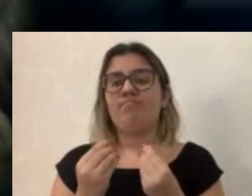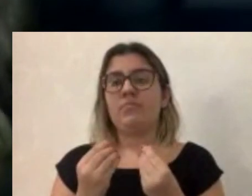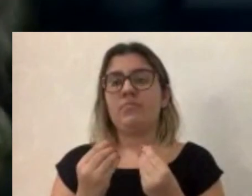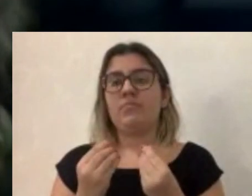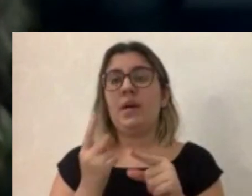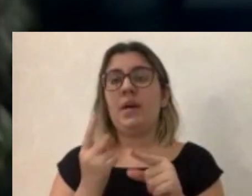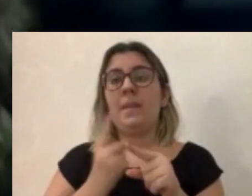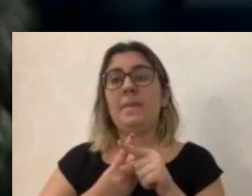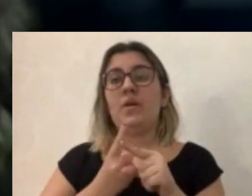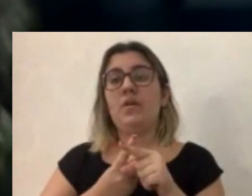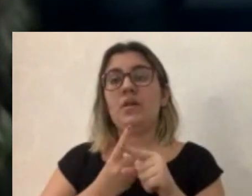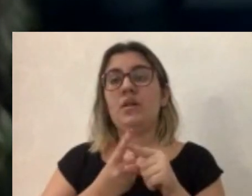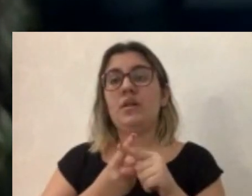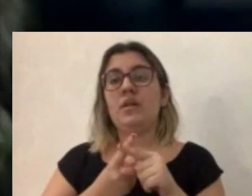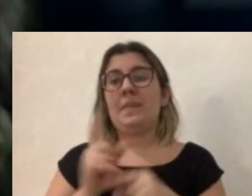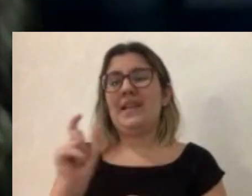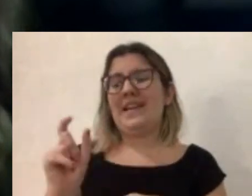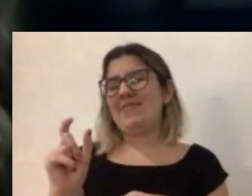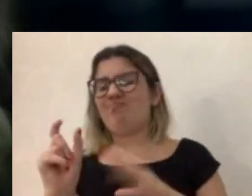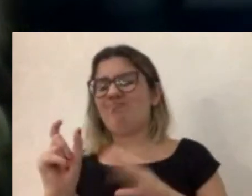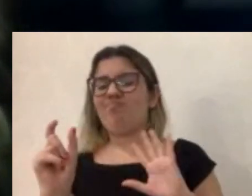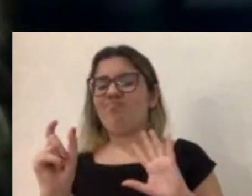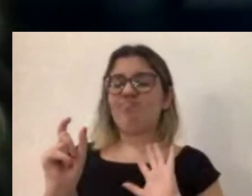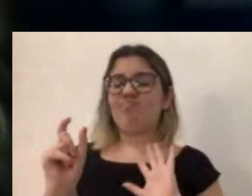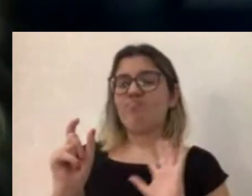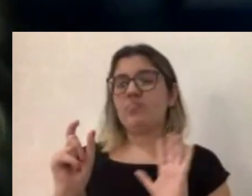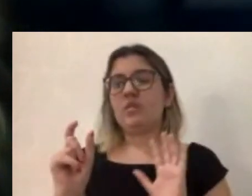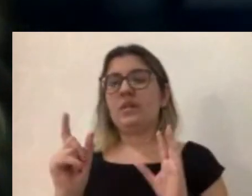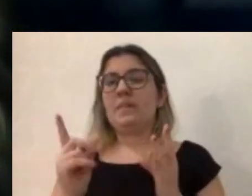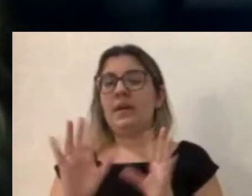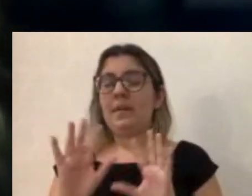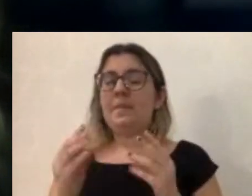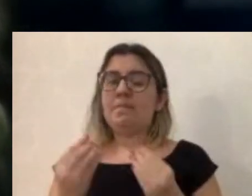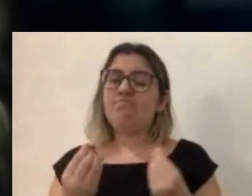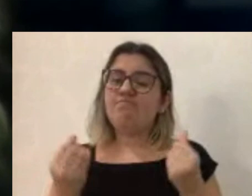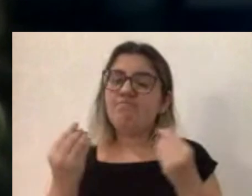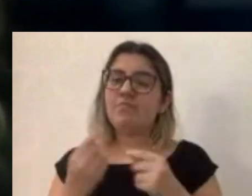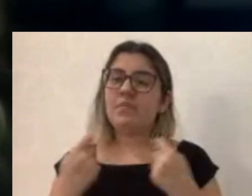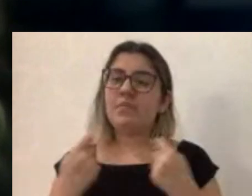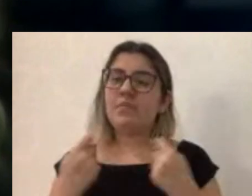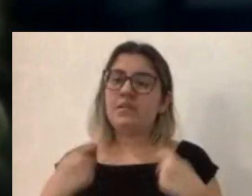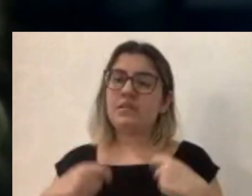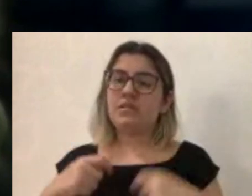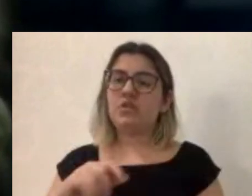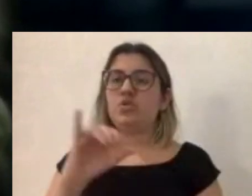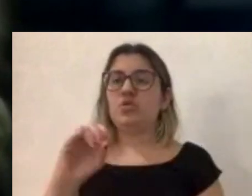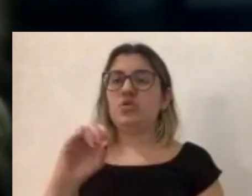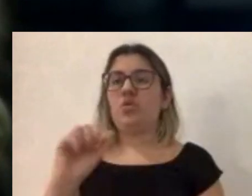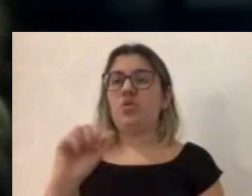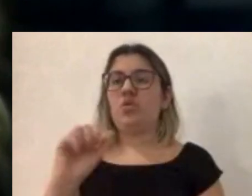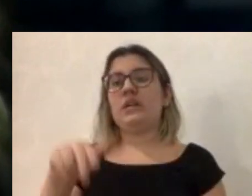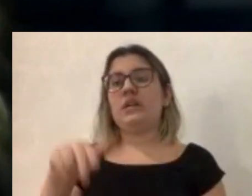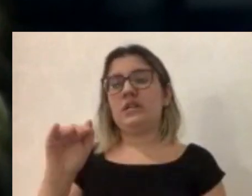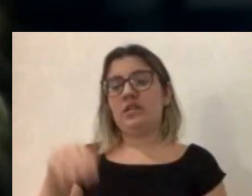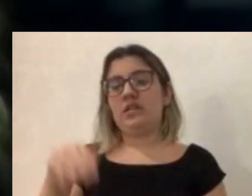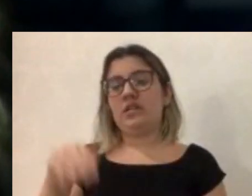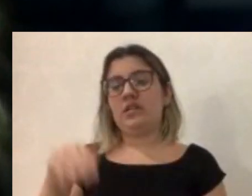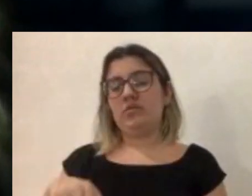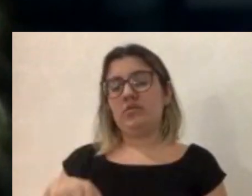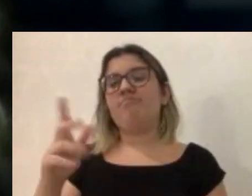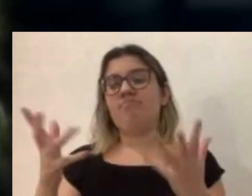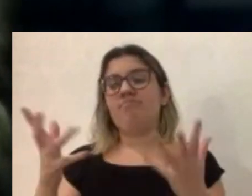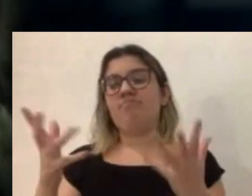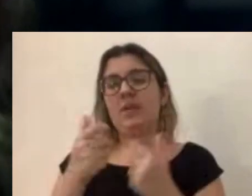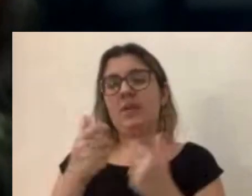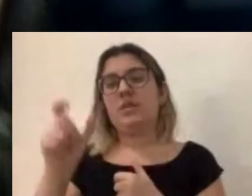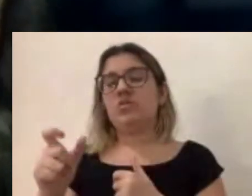também, né? De sensibilização. Eu era resistente a essa palavra, mas de vez em quando eu acho que ela é precisa, assim. E acho que Joaquim tem